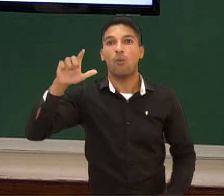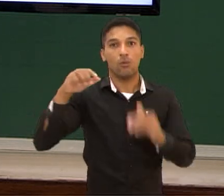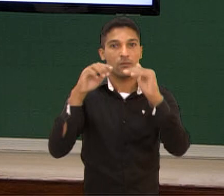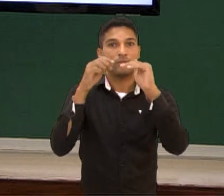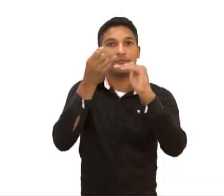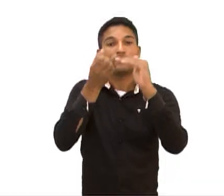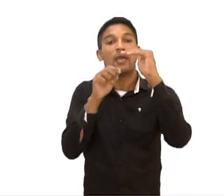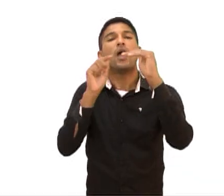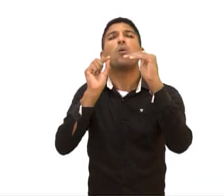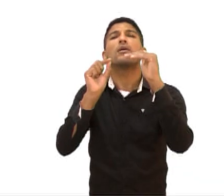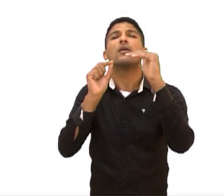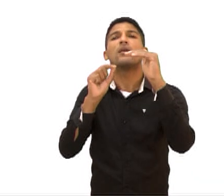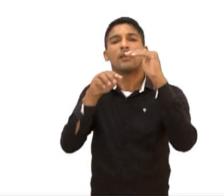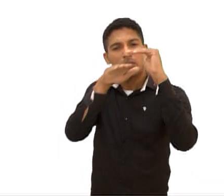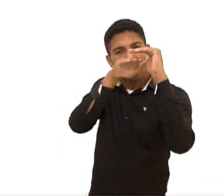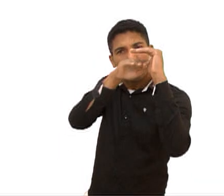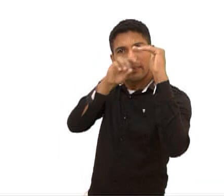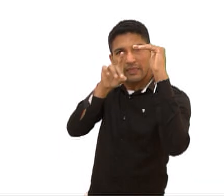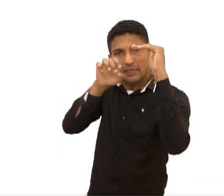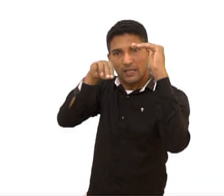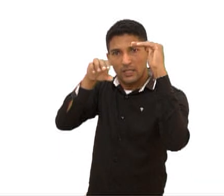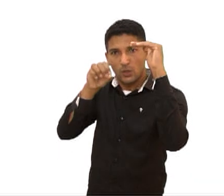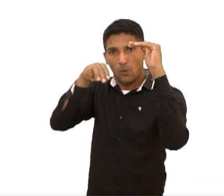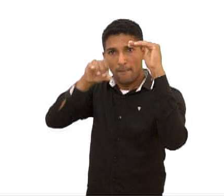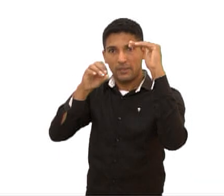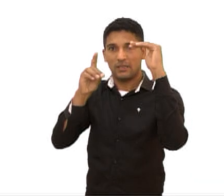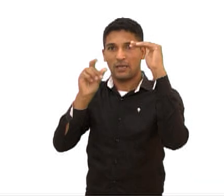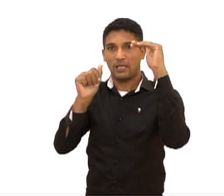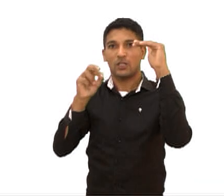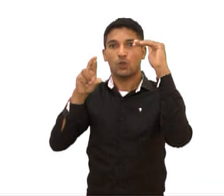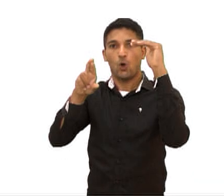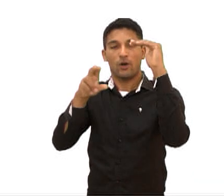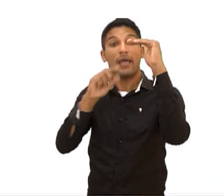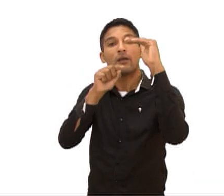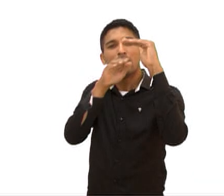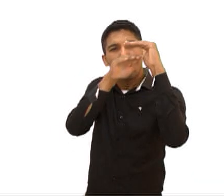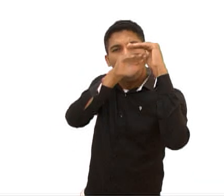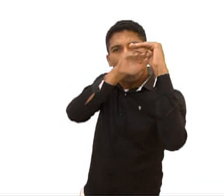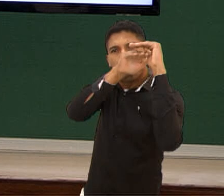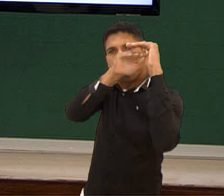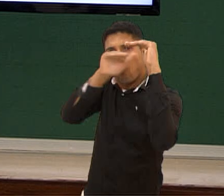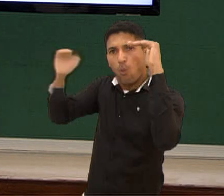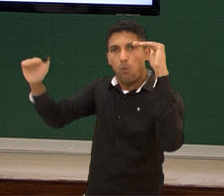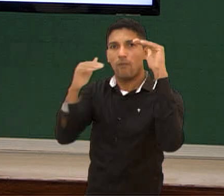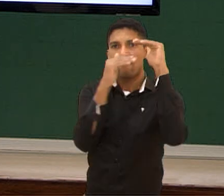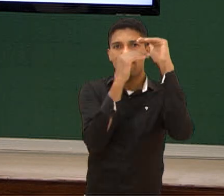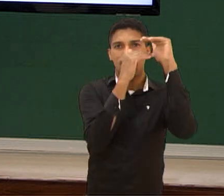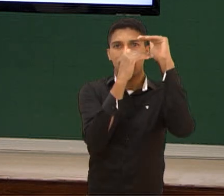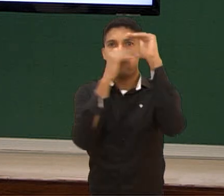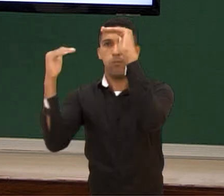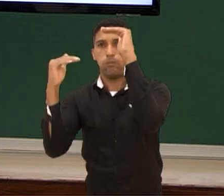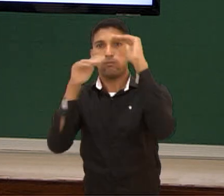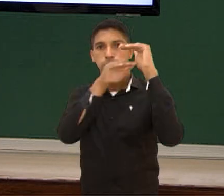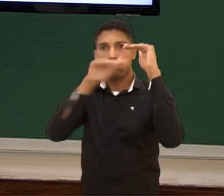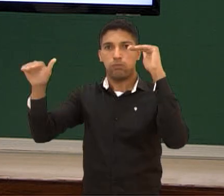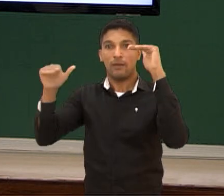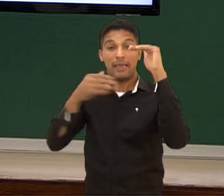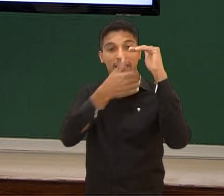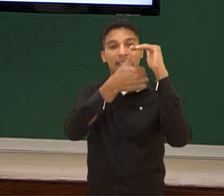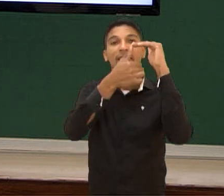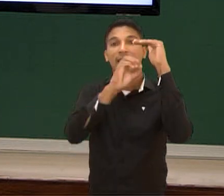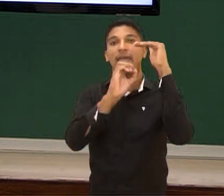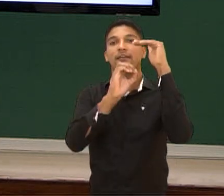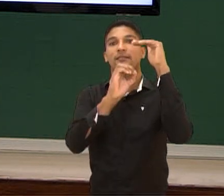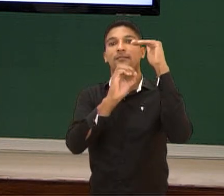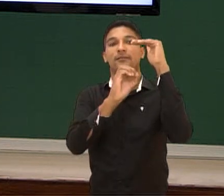as frações cujos denominadores são potências de 10. Nossa, mas o potência de 10, isso também